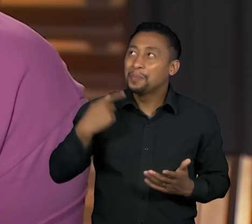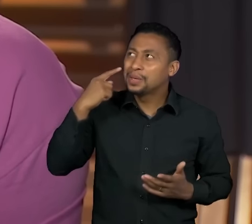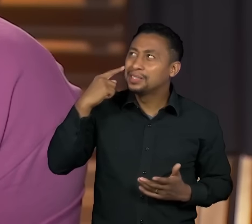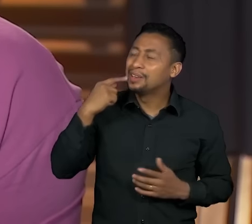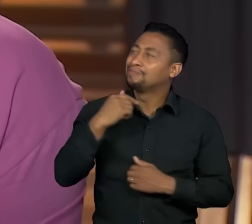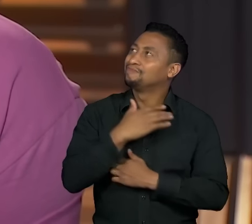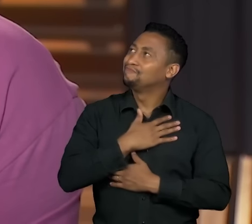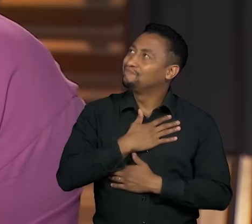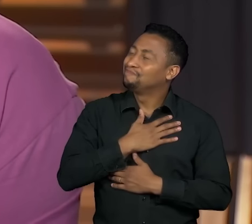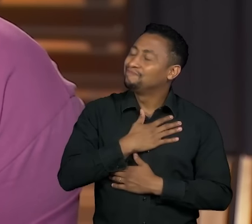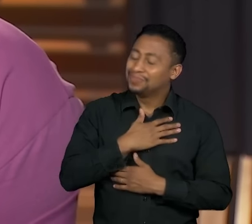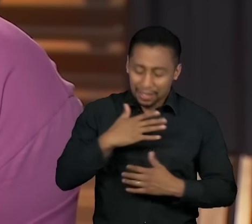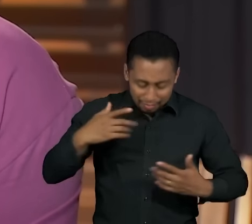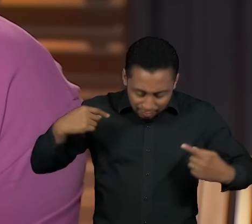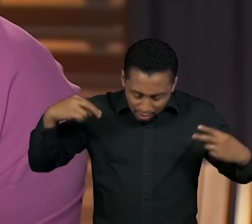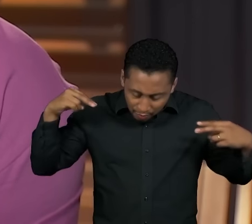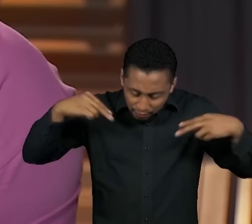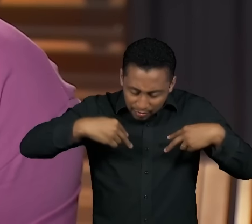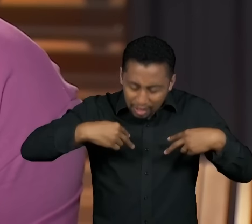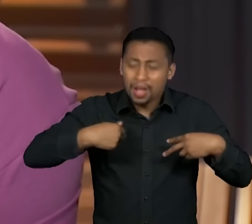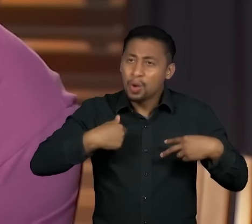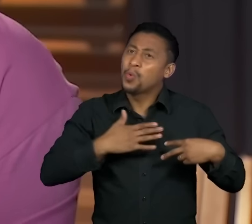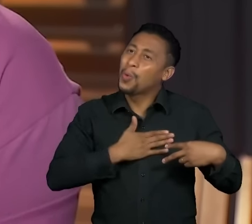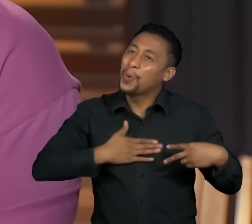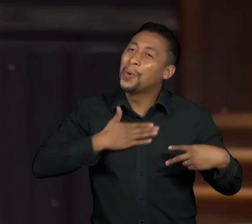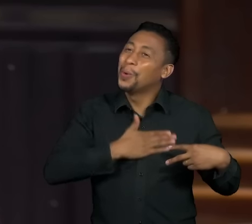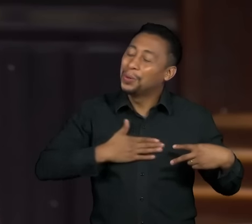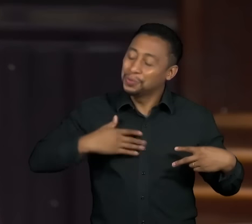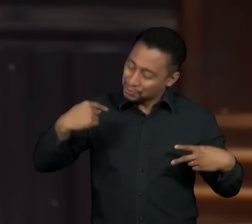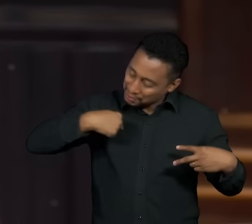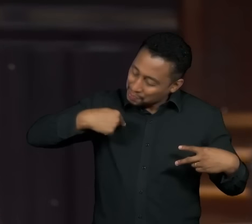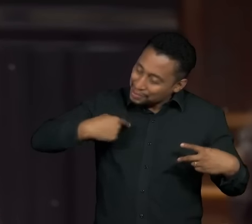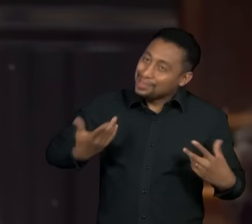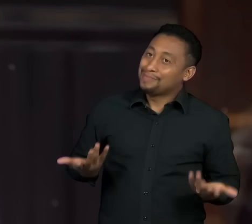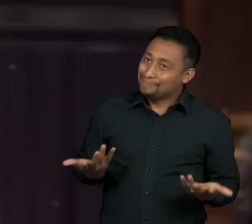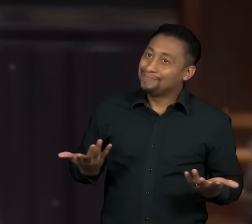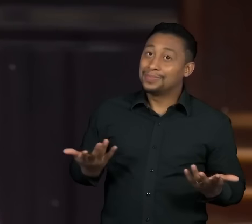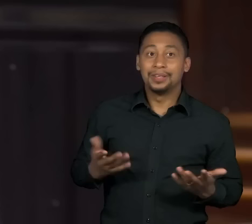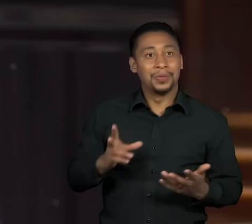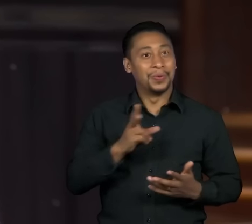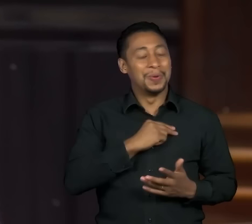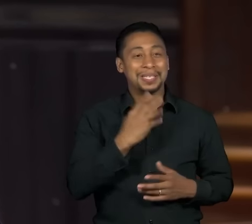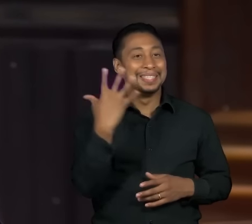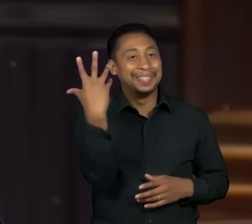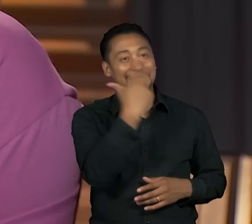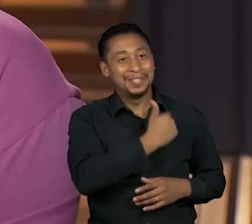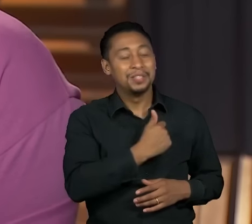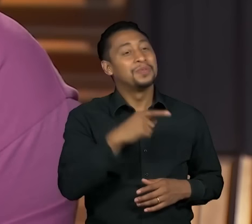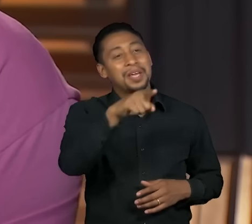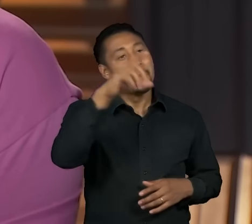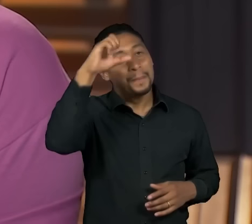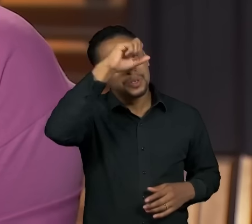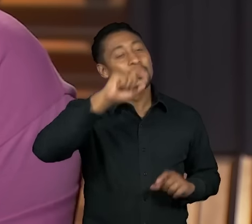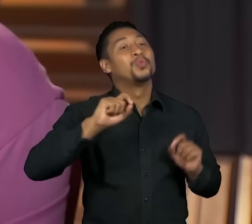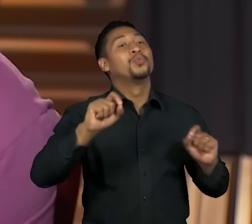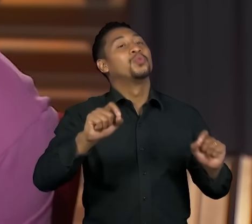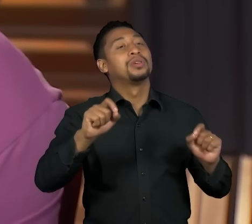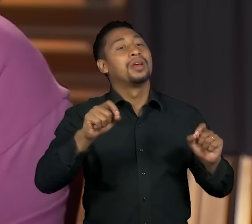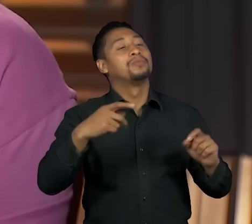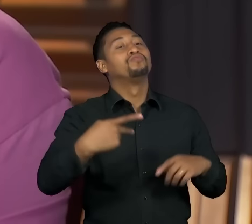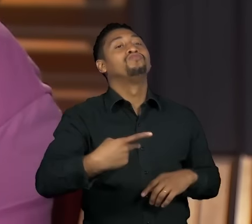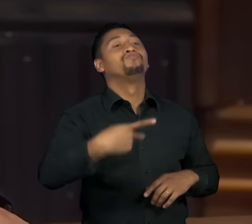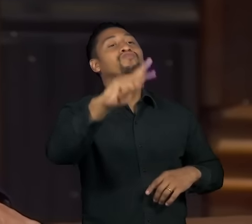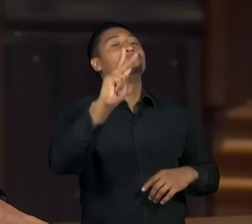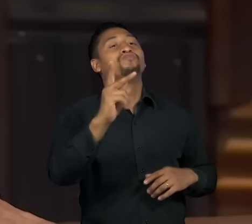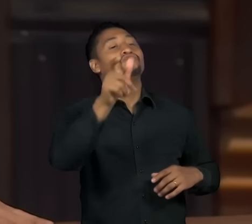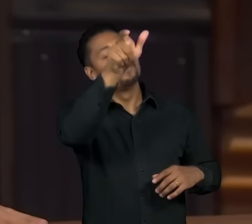eu comecei a fazer por onde gostar mais de mim. Eita, coisa linda! E o que você aprendeu sobre que eu sou você? ótima. Que